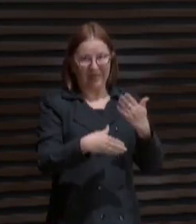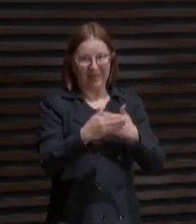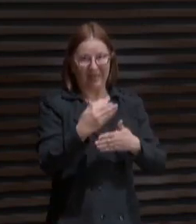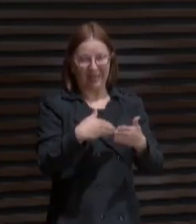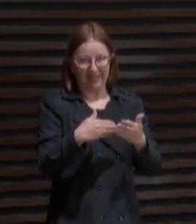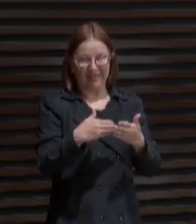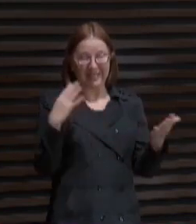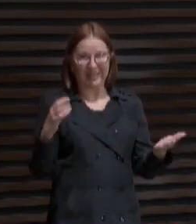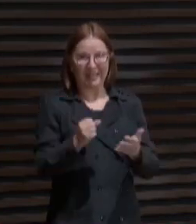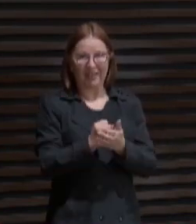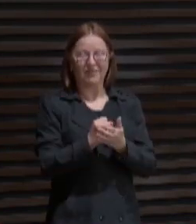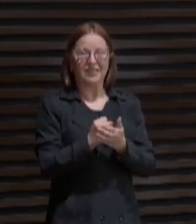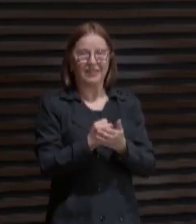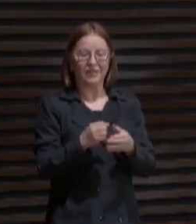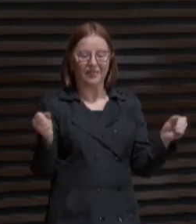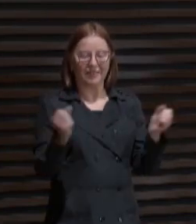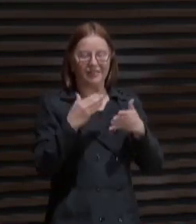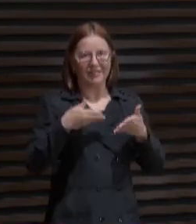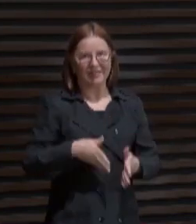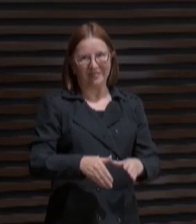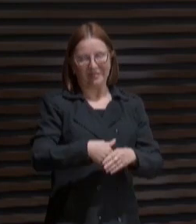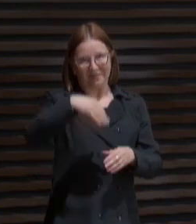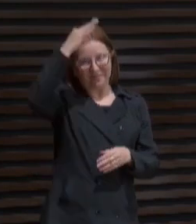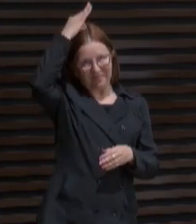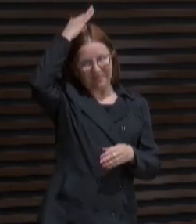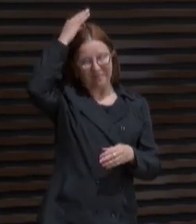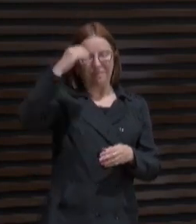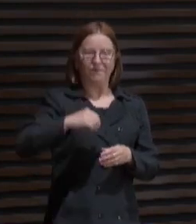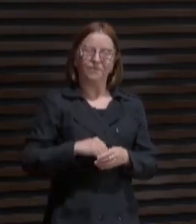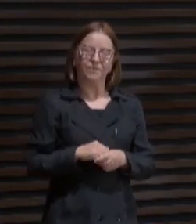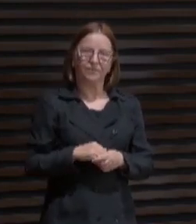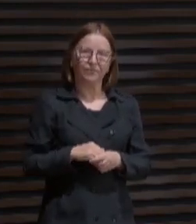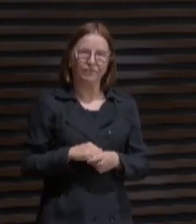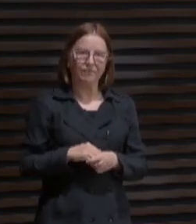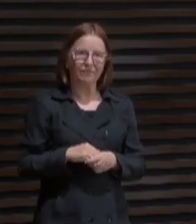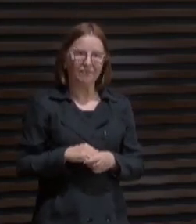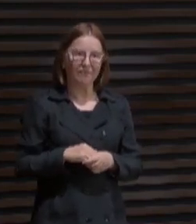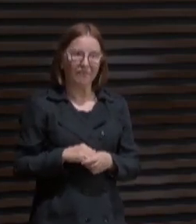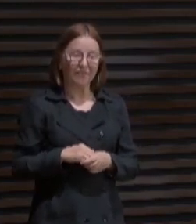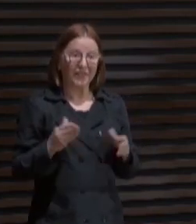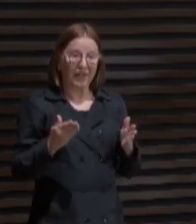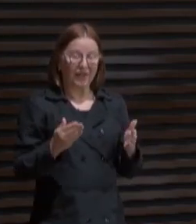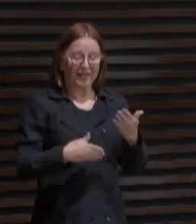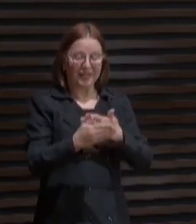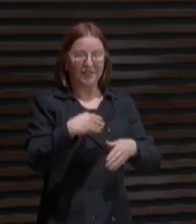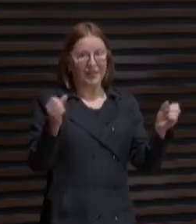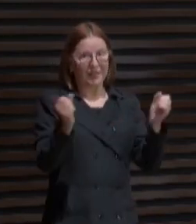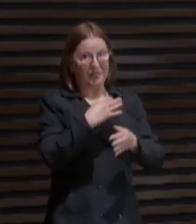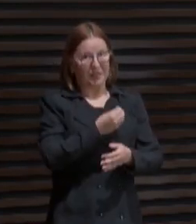nosso Espírito, a partir desse momento, quando há nova vida, Ele está assentado nos céus.